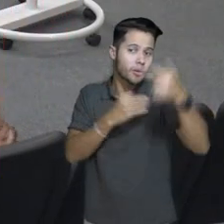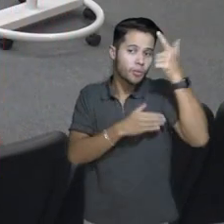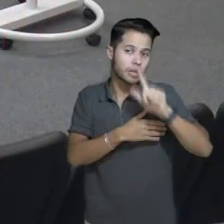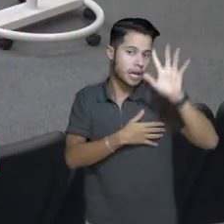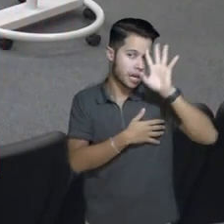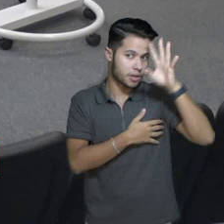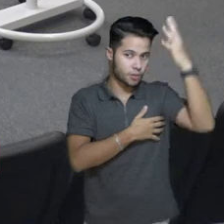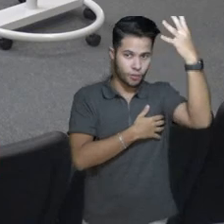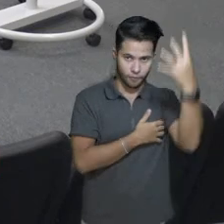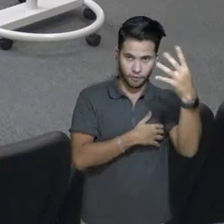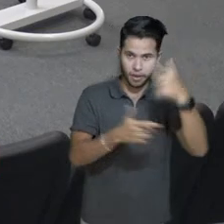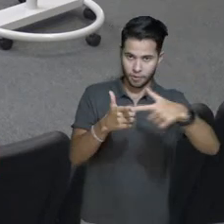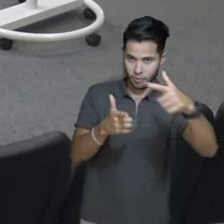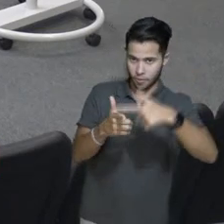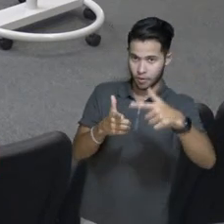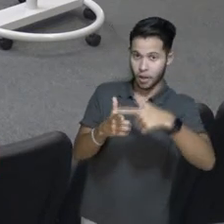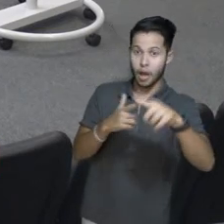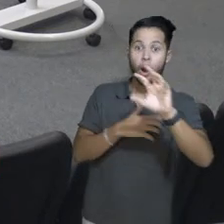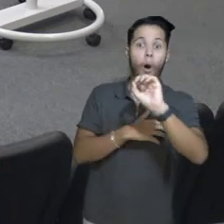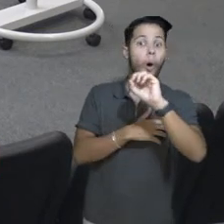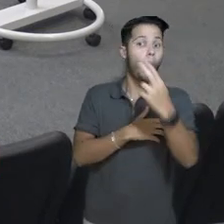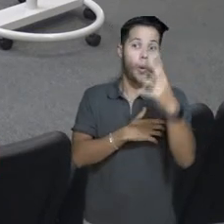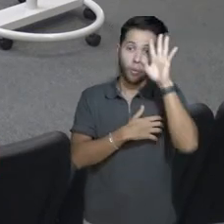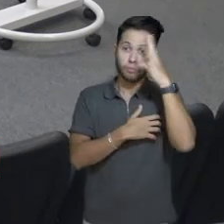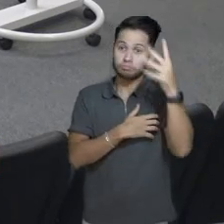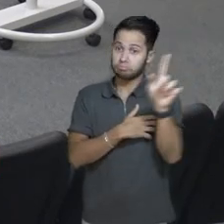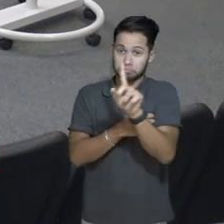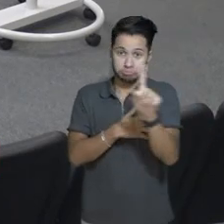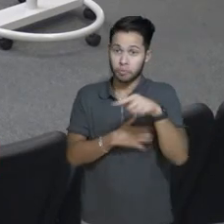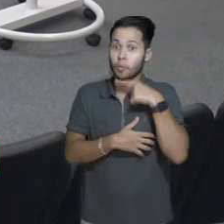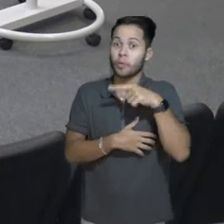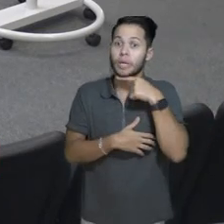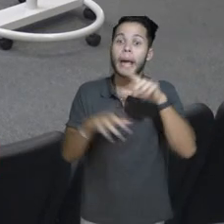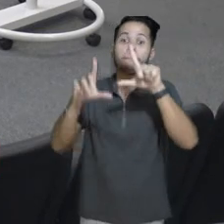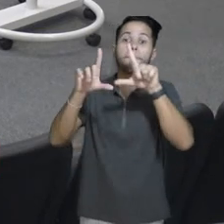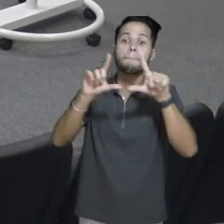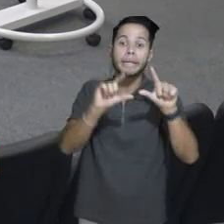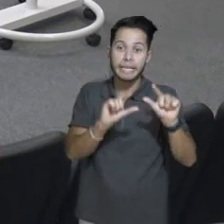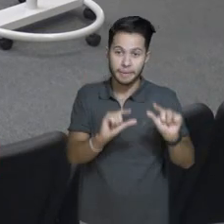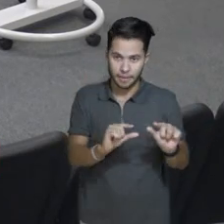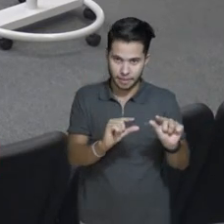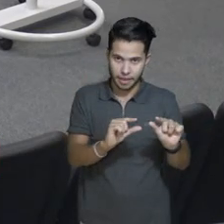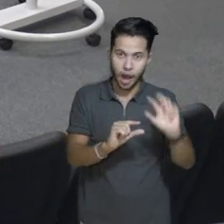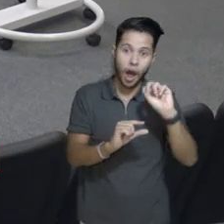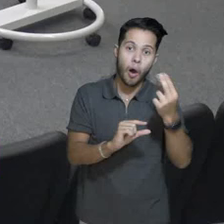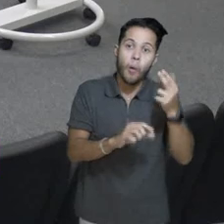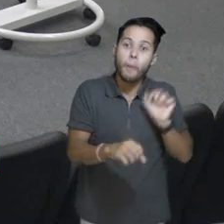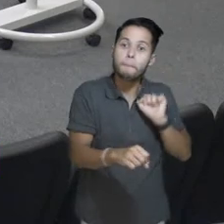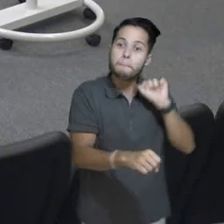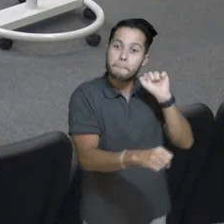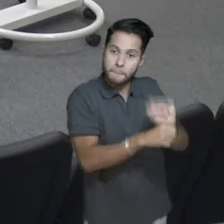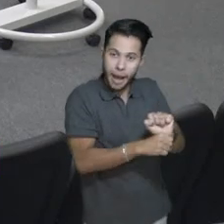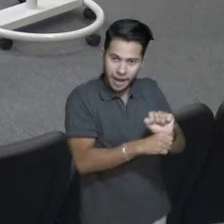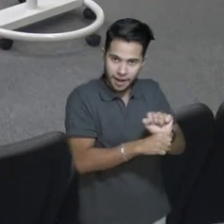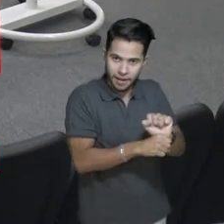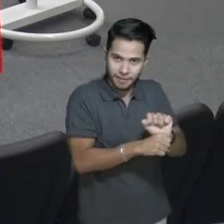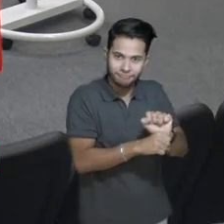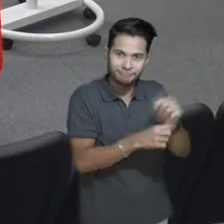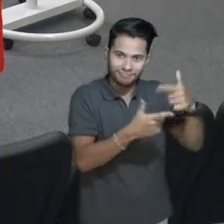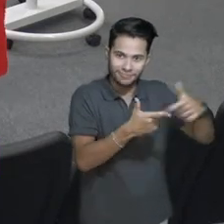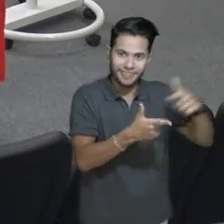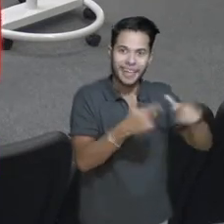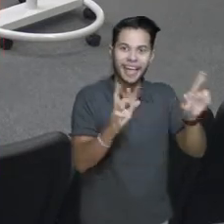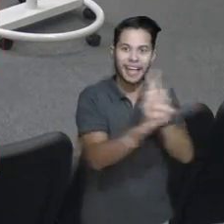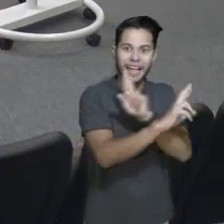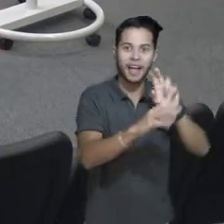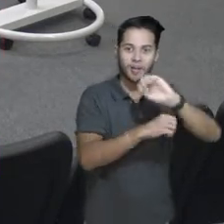solução desse problema né minimizá-lo parar processos que tenham a ver com a corrupção então voltem para os